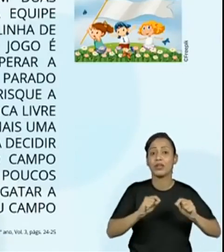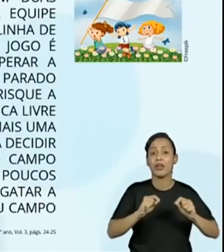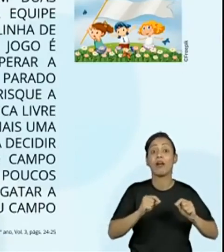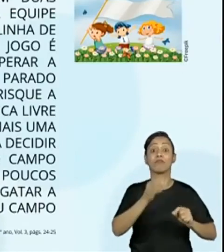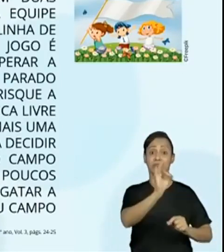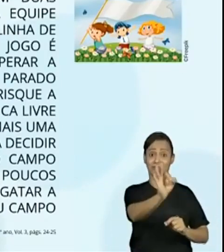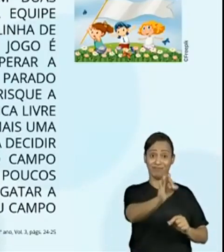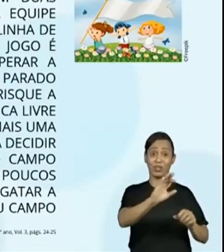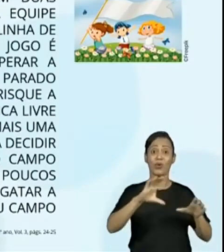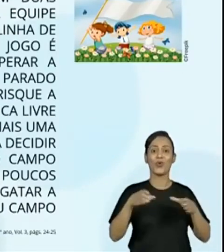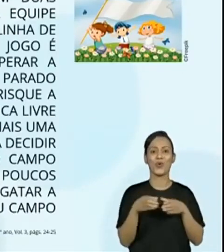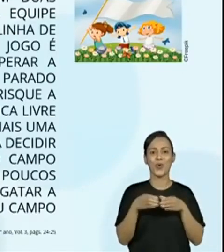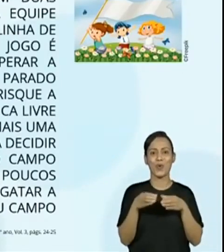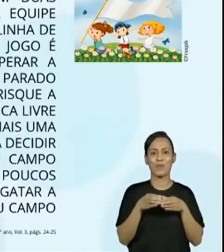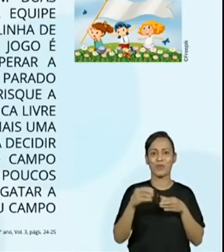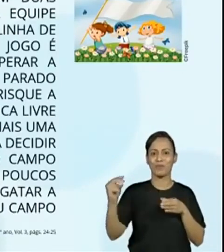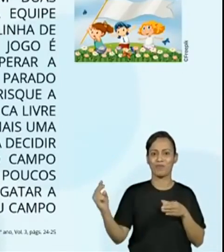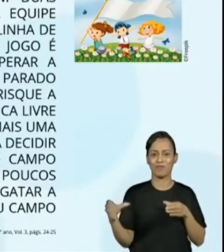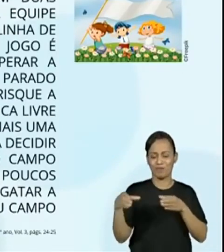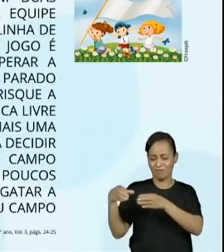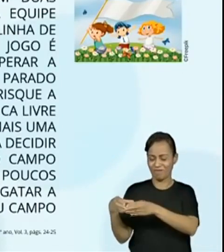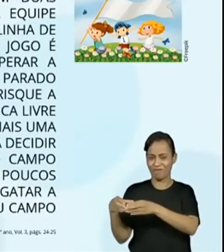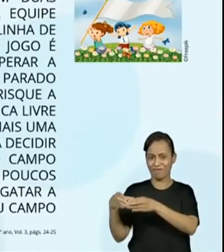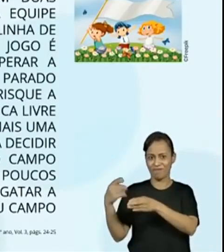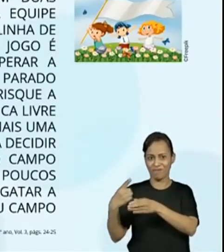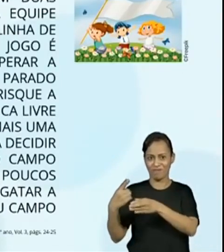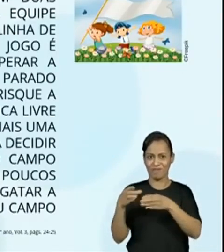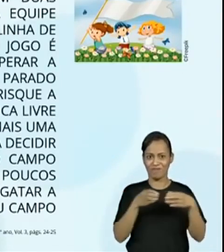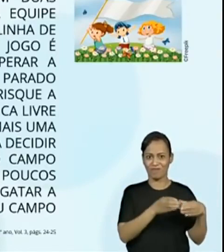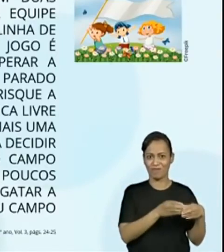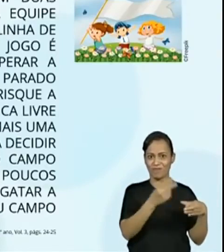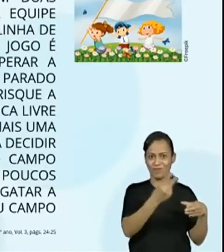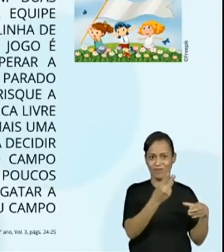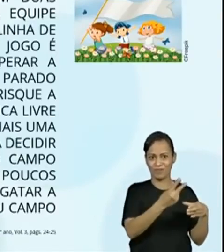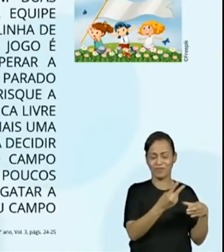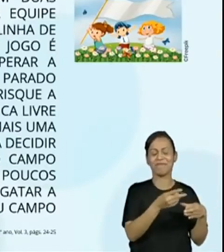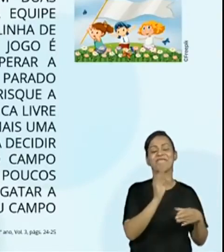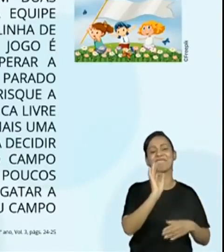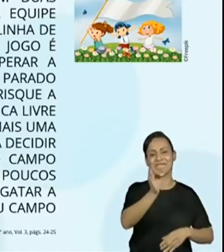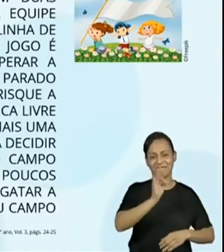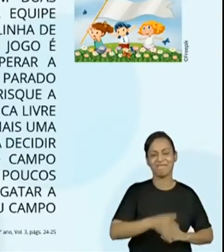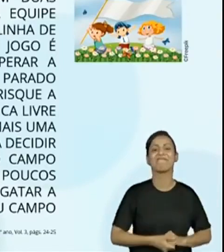grupo e está organizado em duas equipes. Ah, olha aqui a informação que a professora Kelly